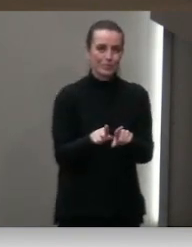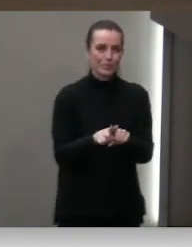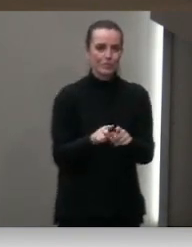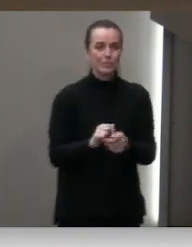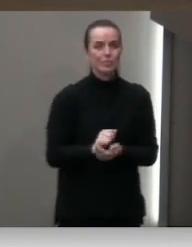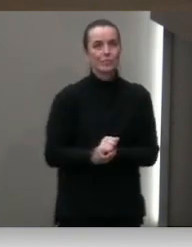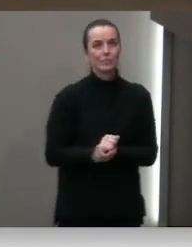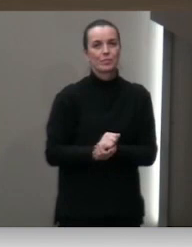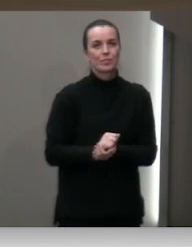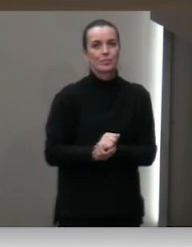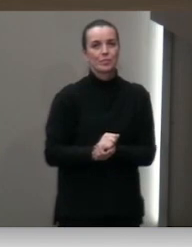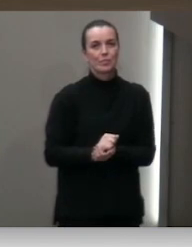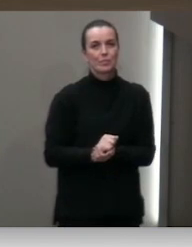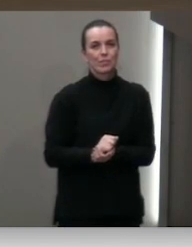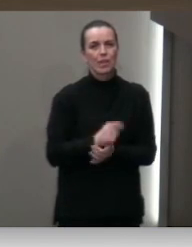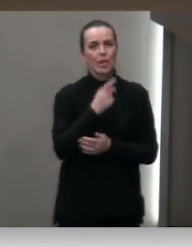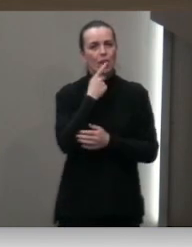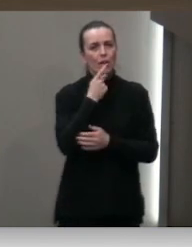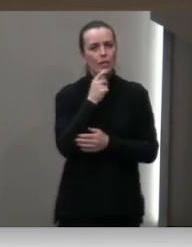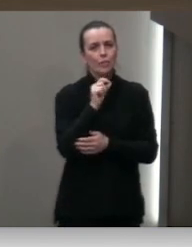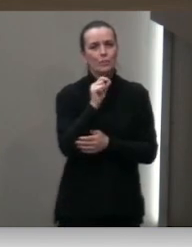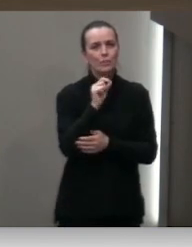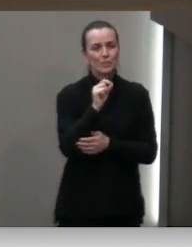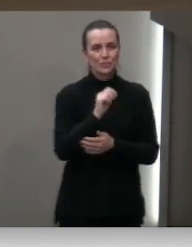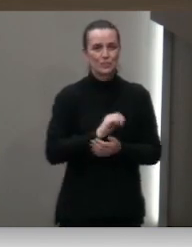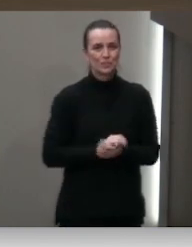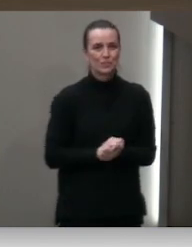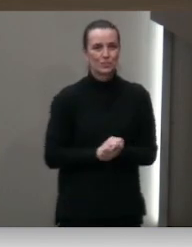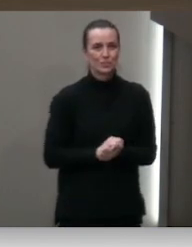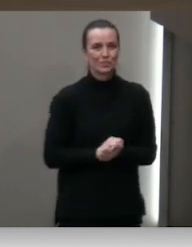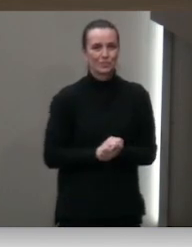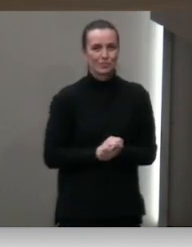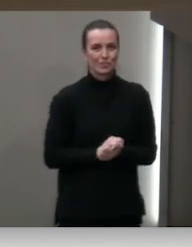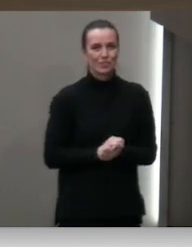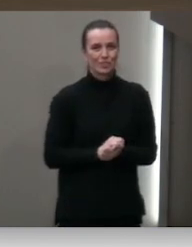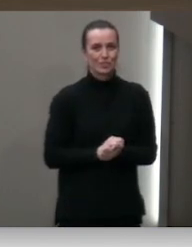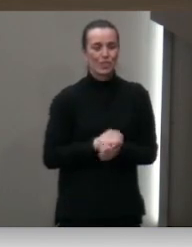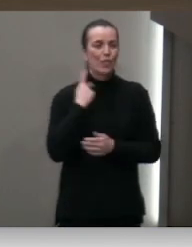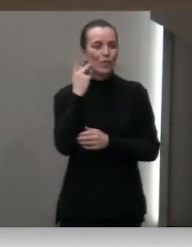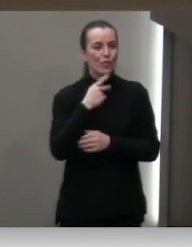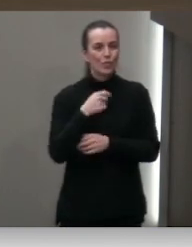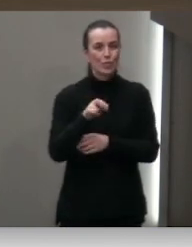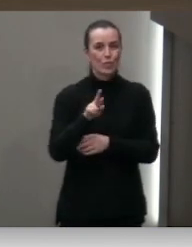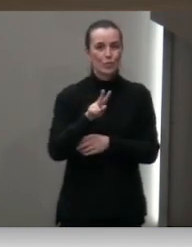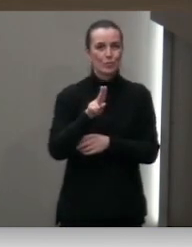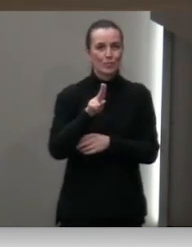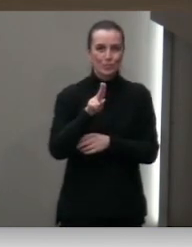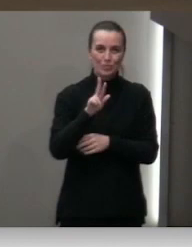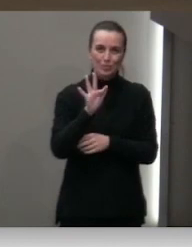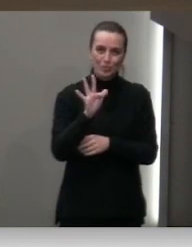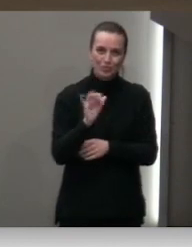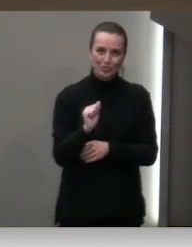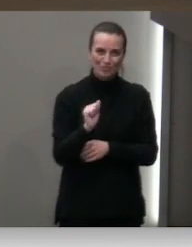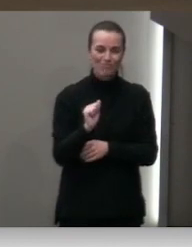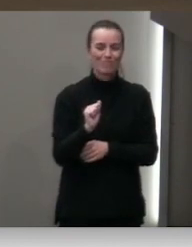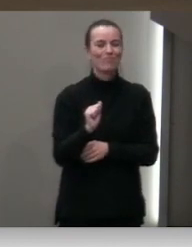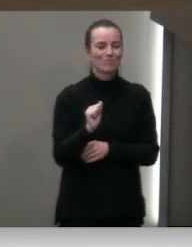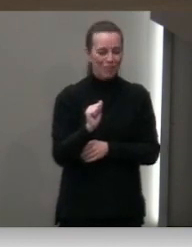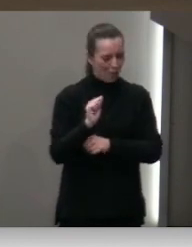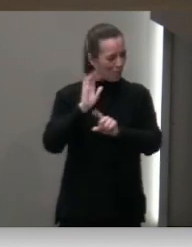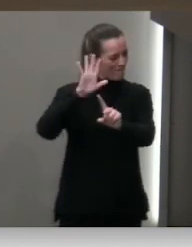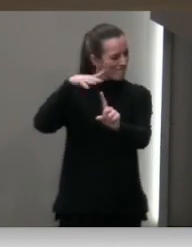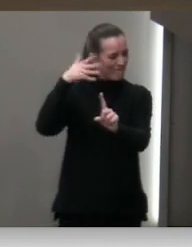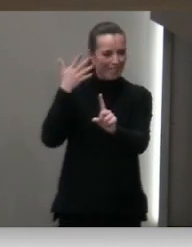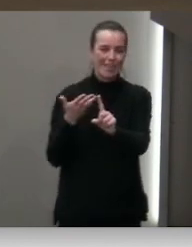Rafael Bortolucci. Dizer assim, vereador, que o senhor fez uma baita de uma homenagem. Parabéns. Parabéns mesmo,